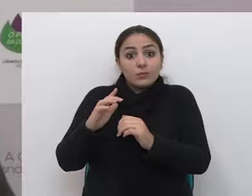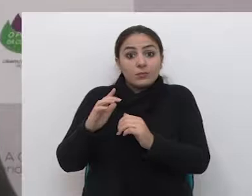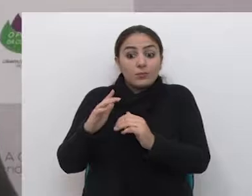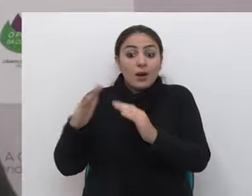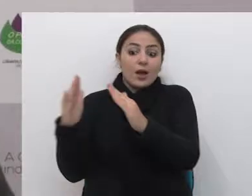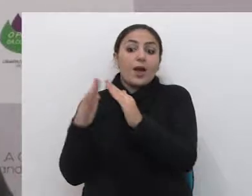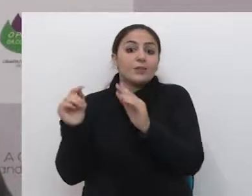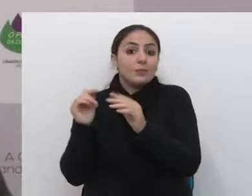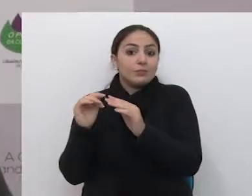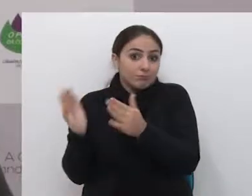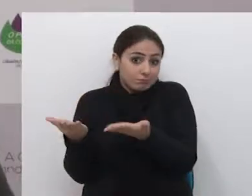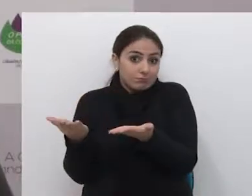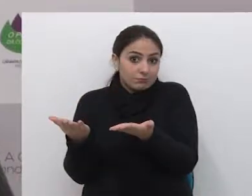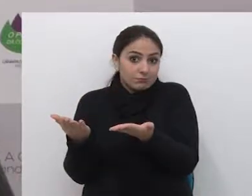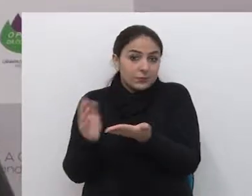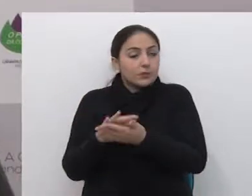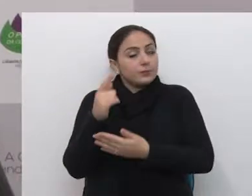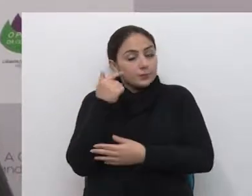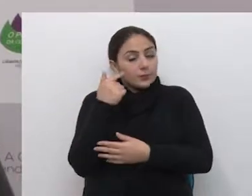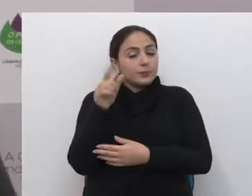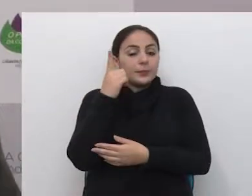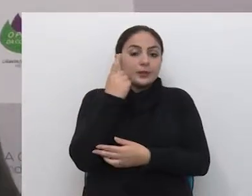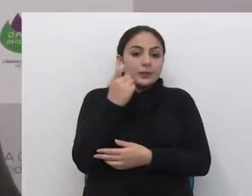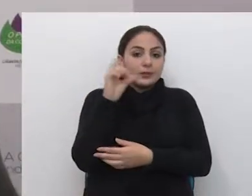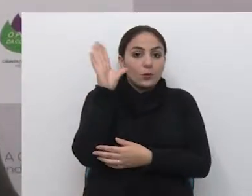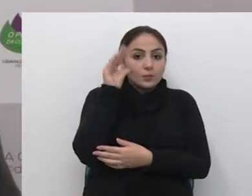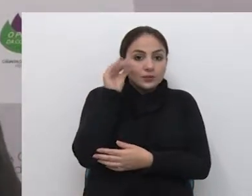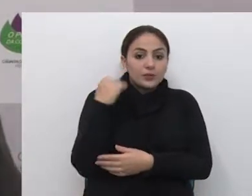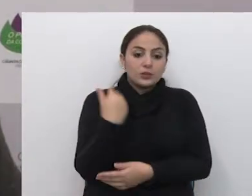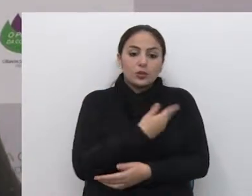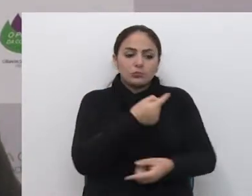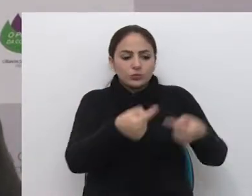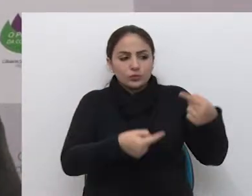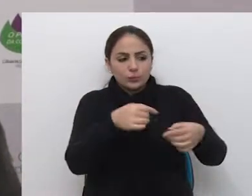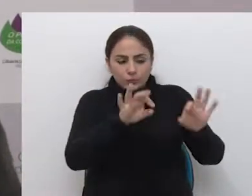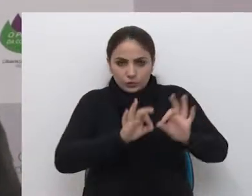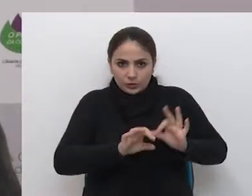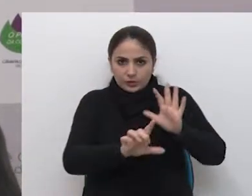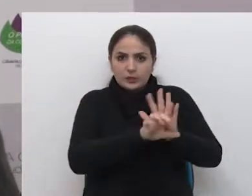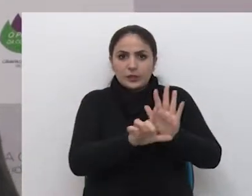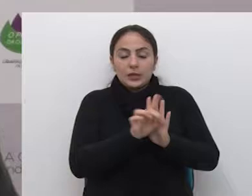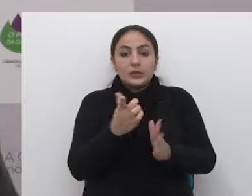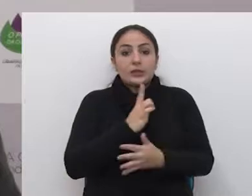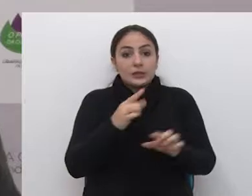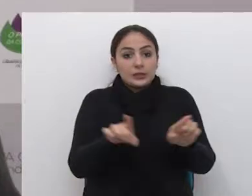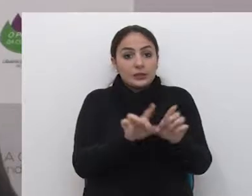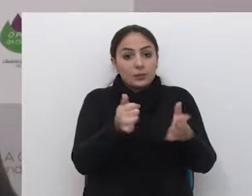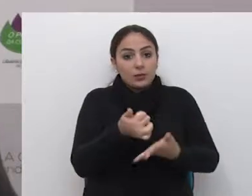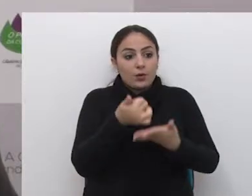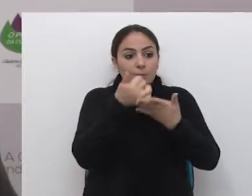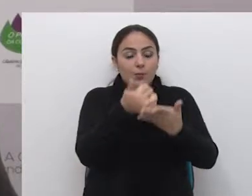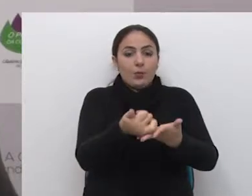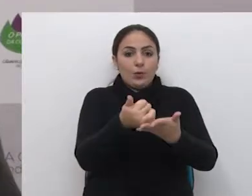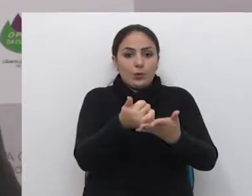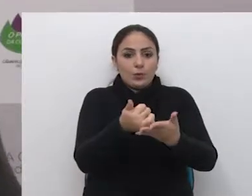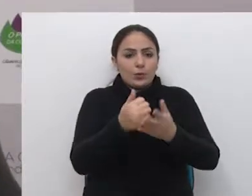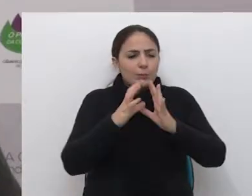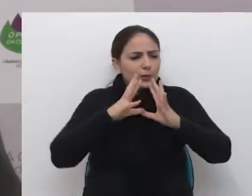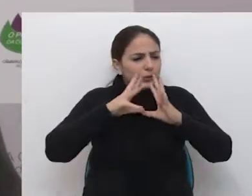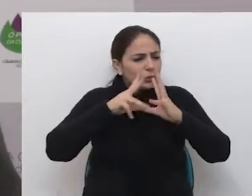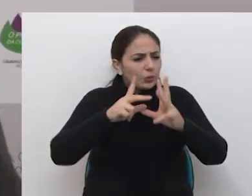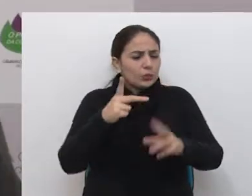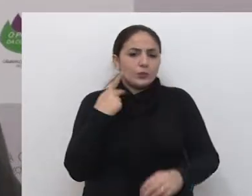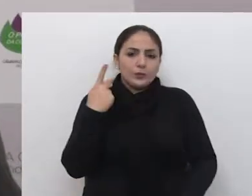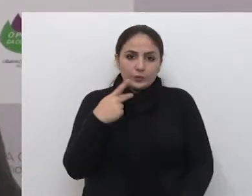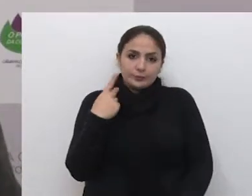sua cabeça. É até interessante observar, porque nós vamos discutir ainda o projeto de lei que contou até com o apoio para encaminhamento